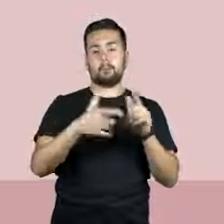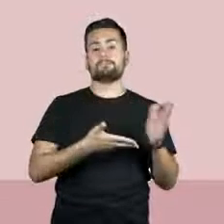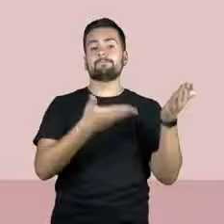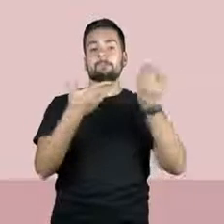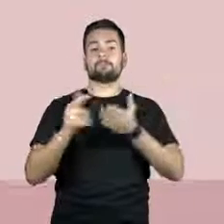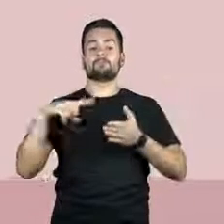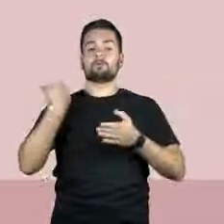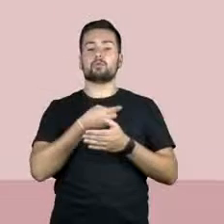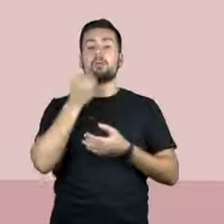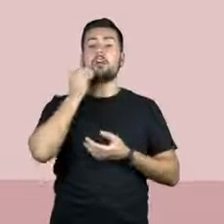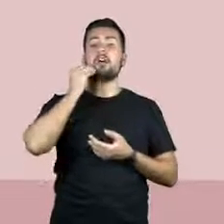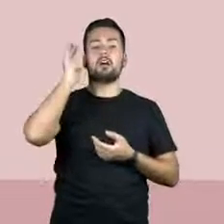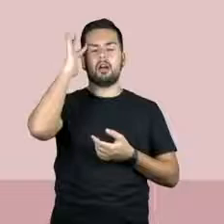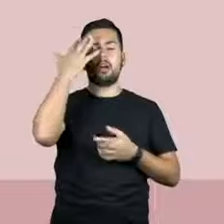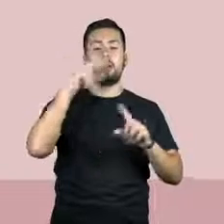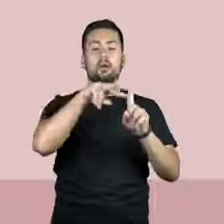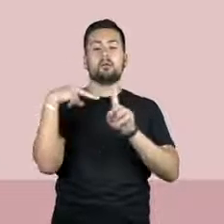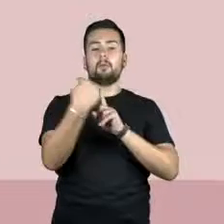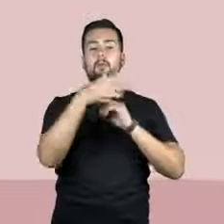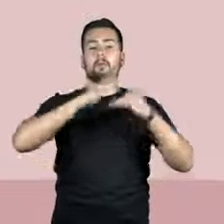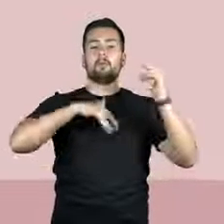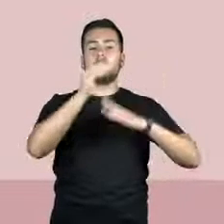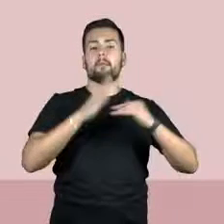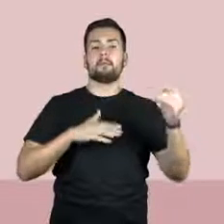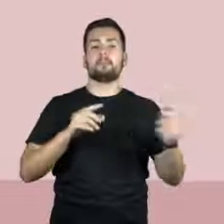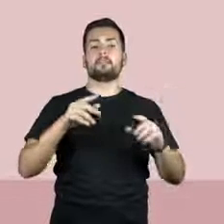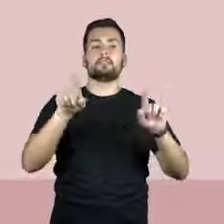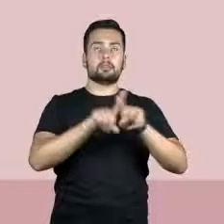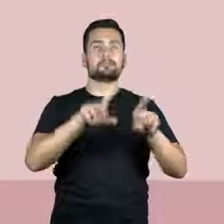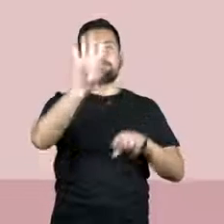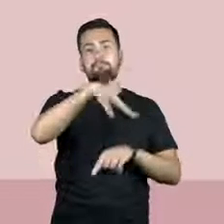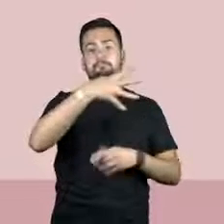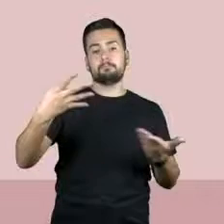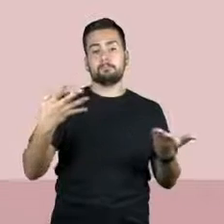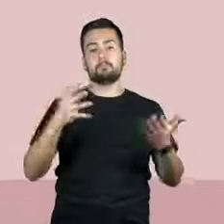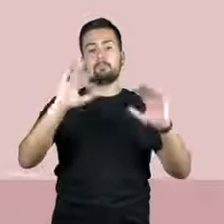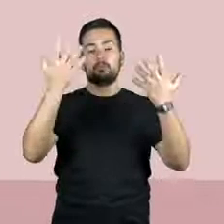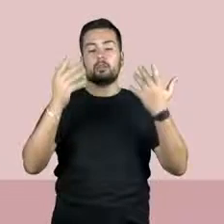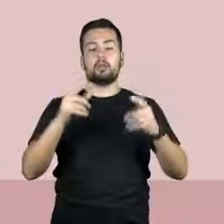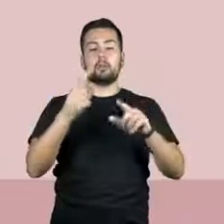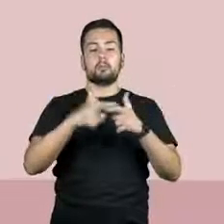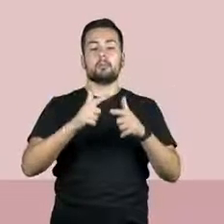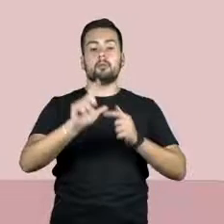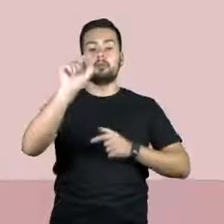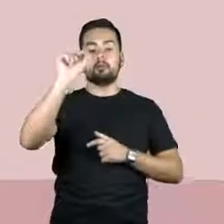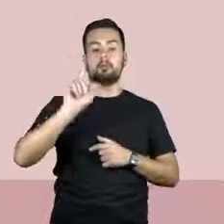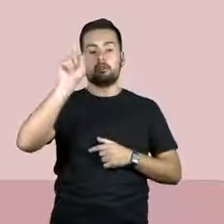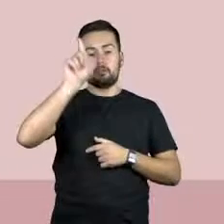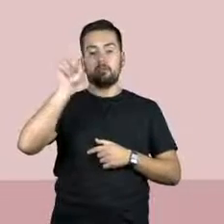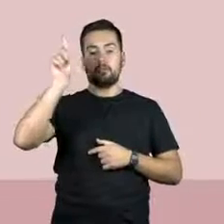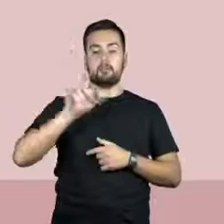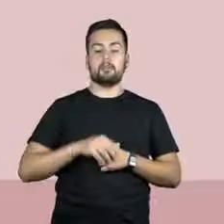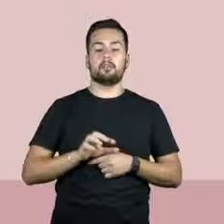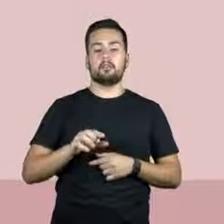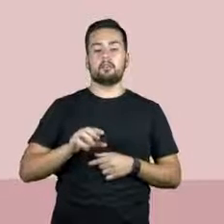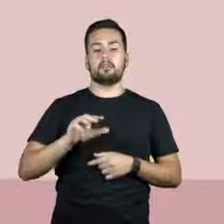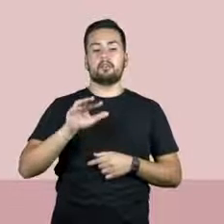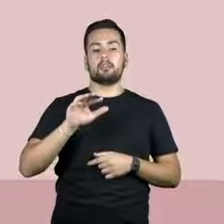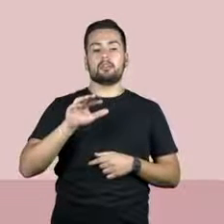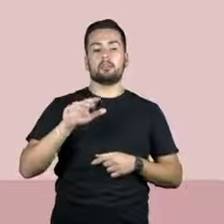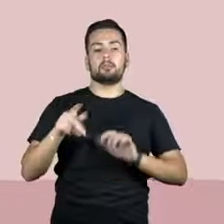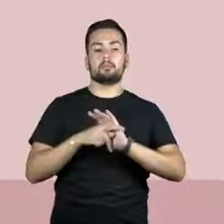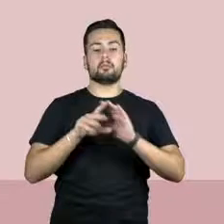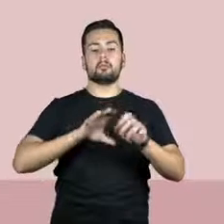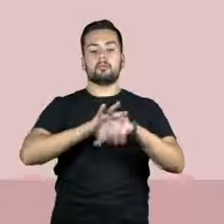vai resolver isso do ponto de vista manual, mesmo planilhando. Tá? Esse problema aqui, ó, o fator de segurança, quando você resolve o